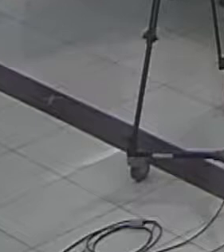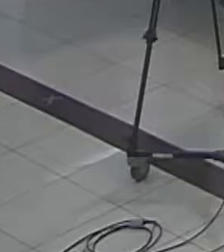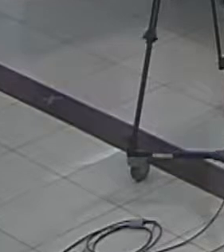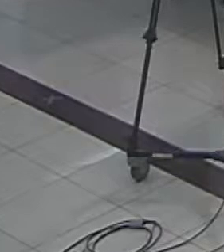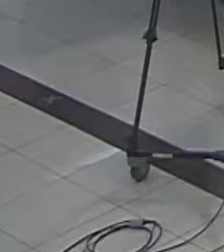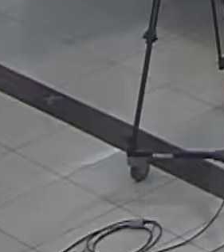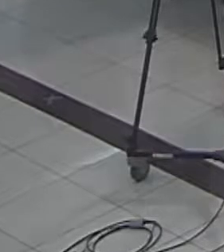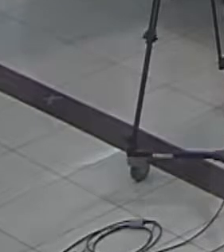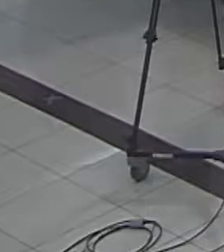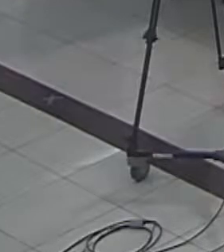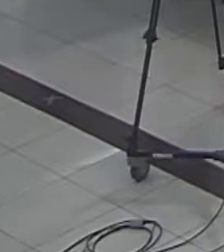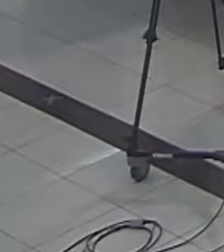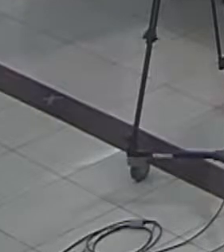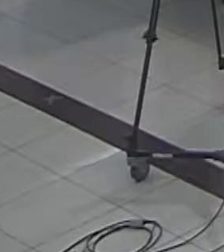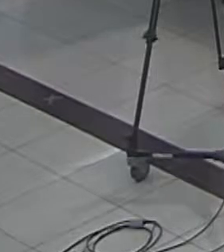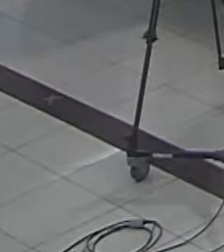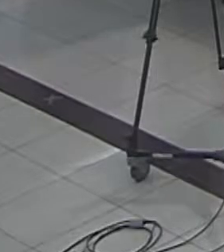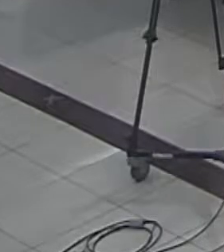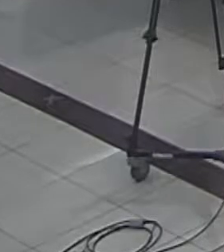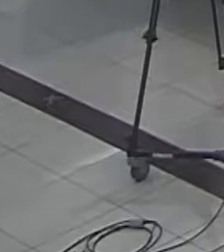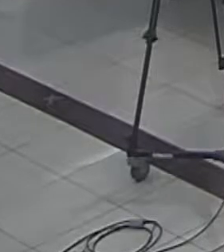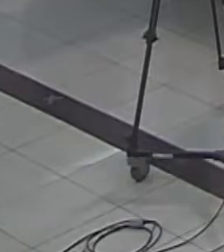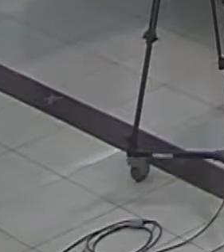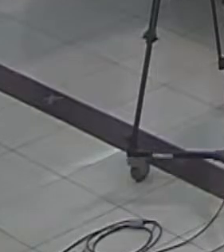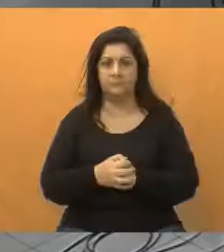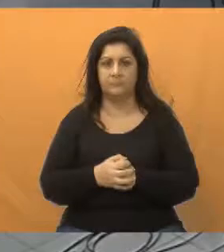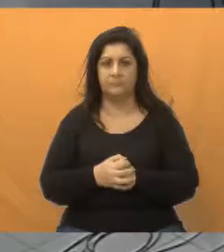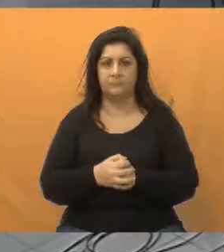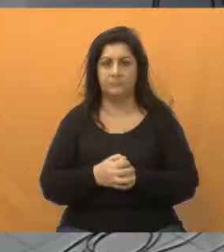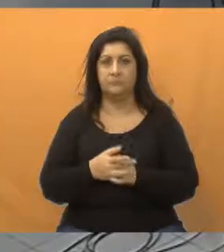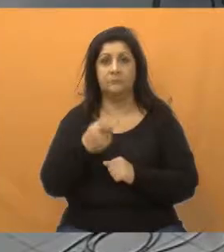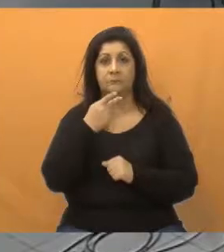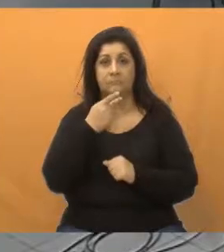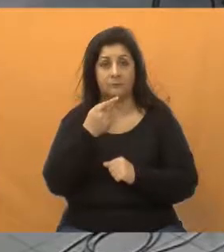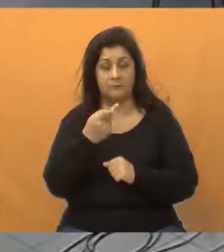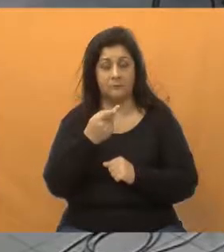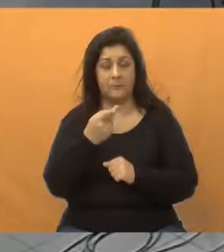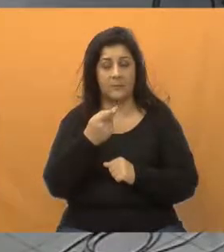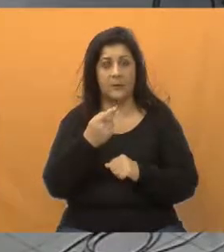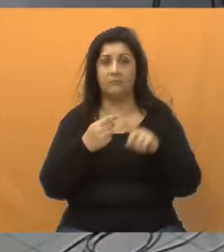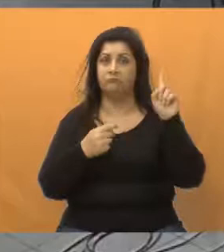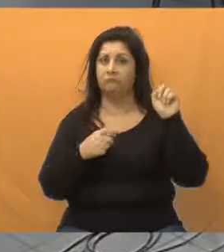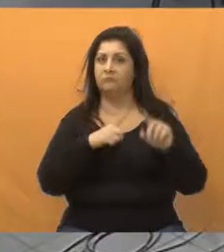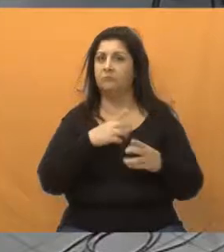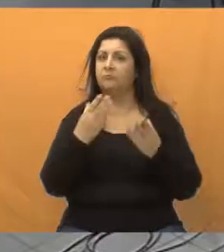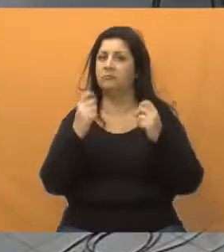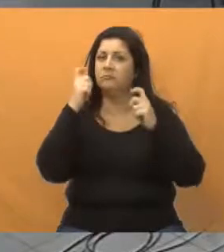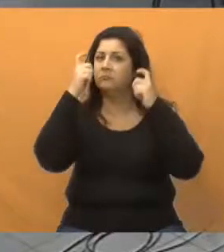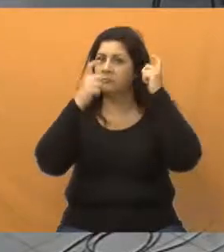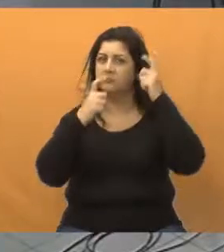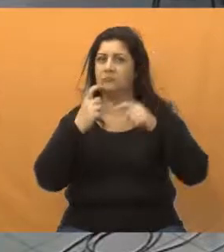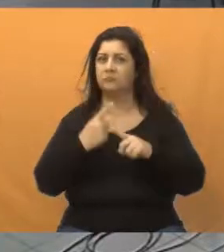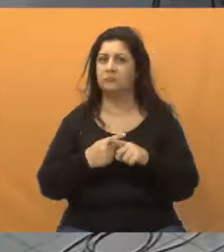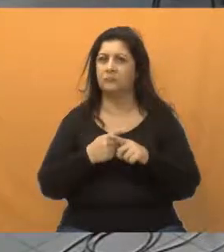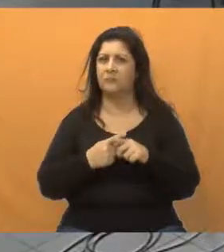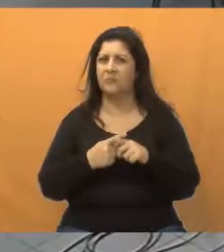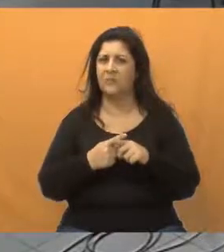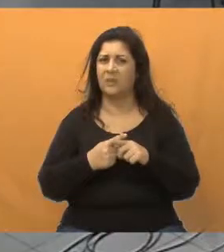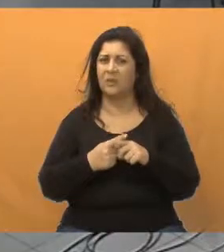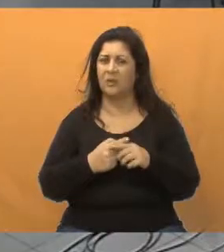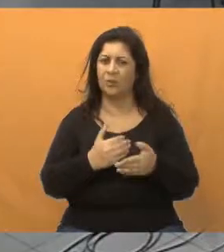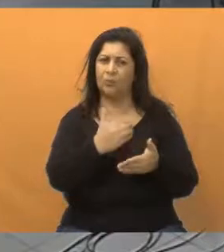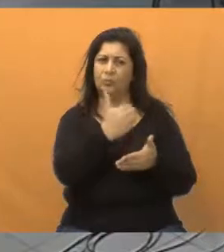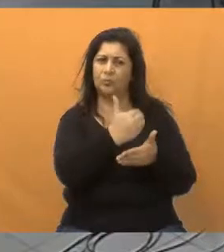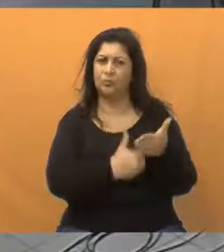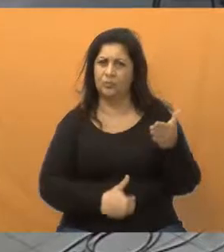Quero cumprimentar todos que nos acompanham e dizer também que eu vejo com muita preocupação esse projeto por conta de que a isenção vai chegar a 5